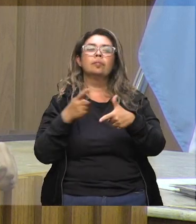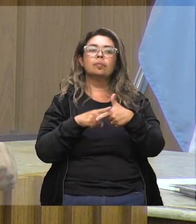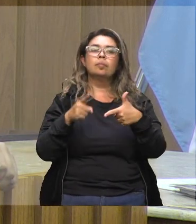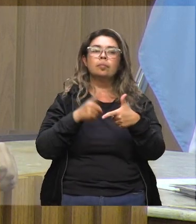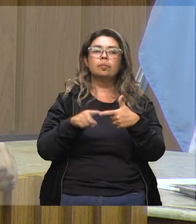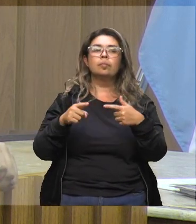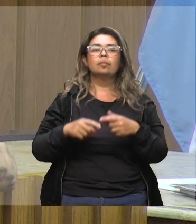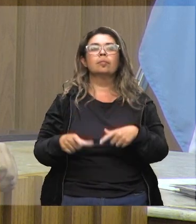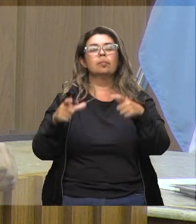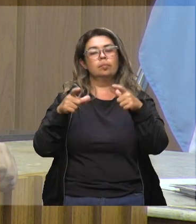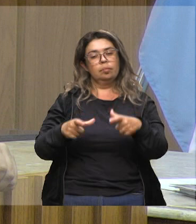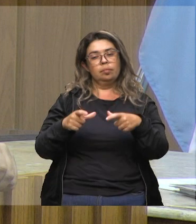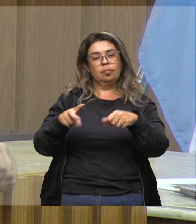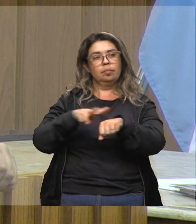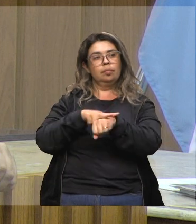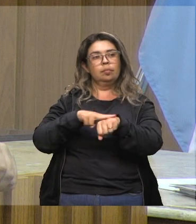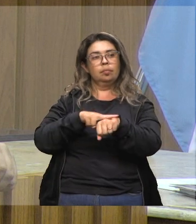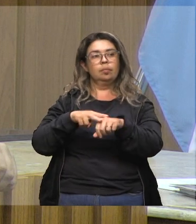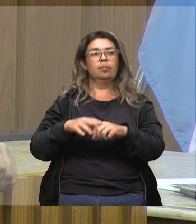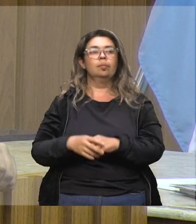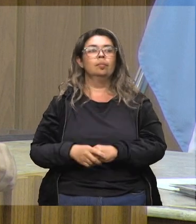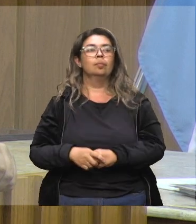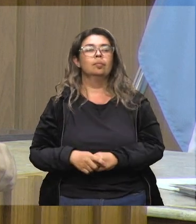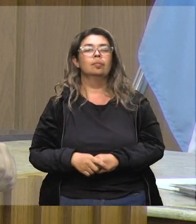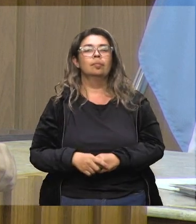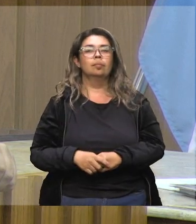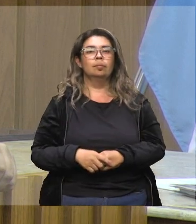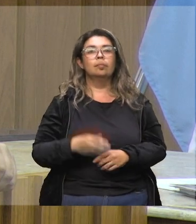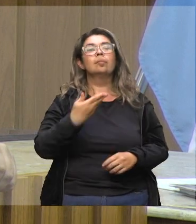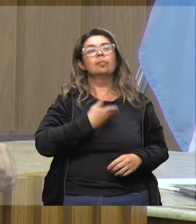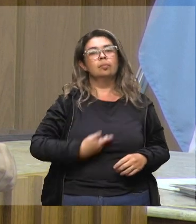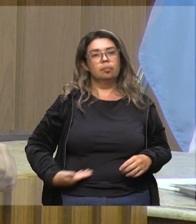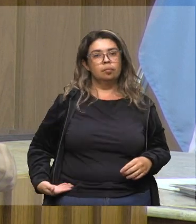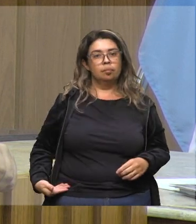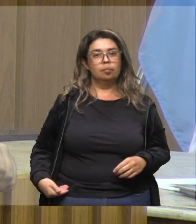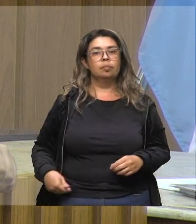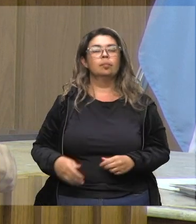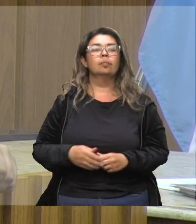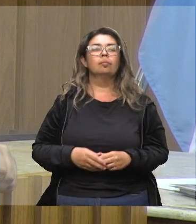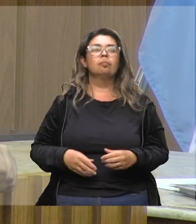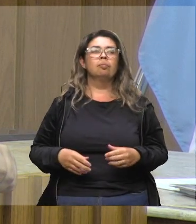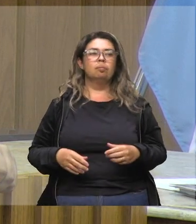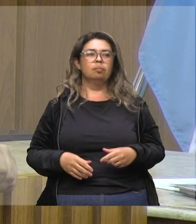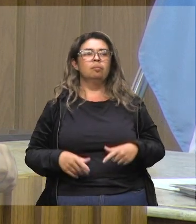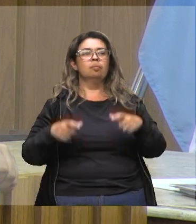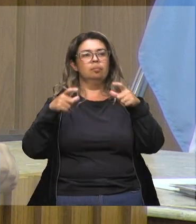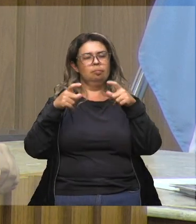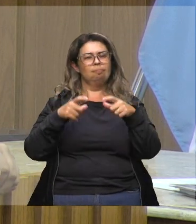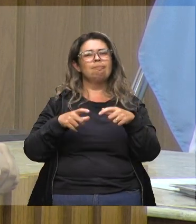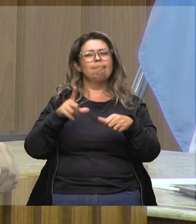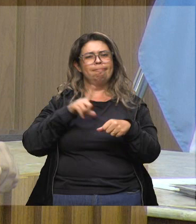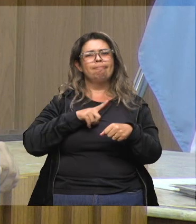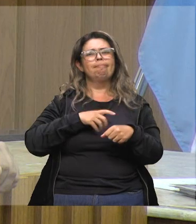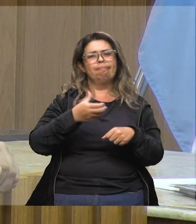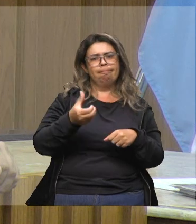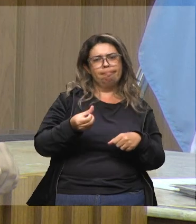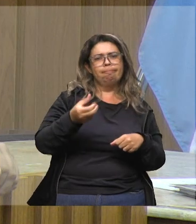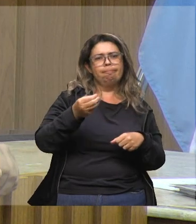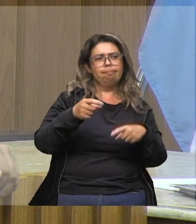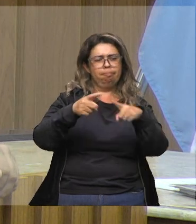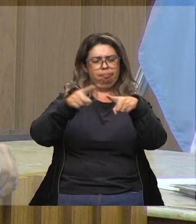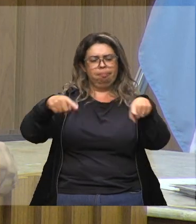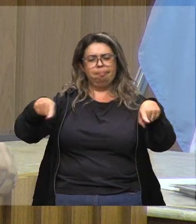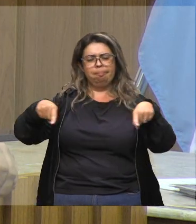áreas verdes, tanto privado também quanto terreno público. Né, são mais de 60 terrenos privados lá. Falei